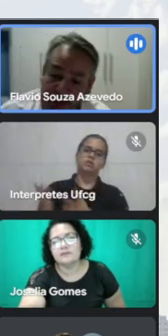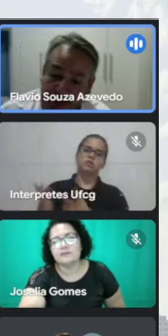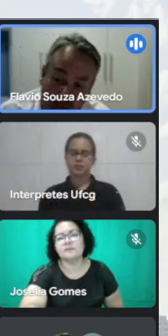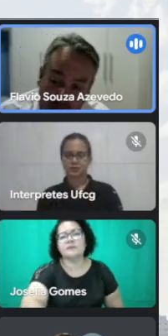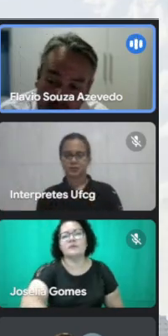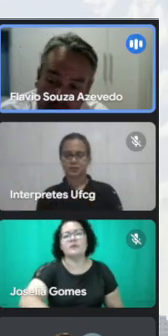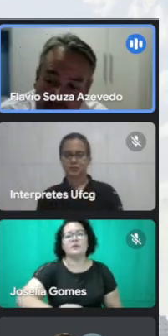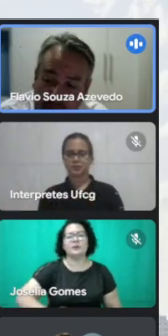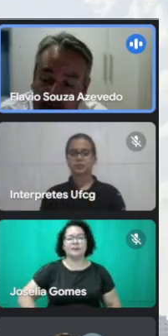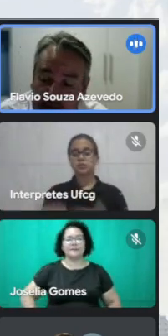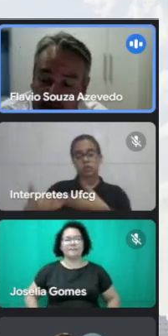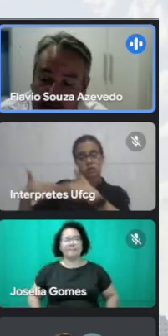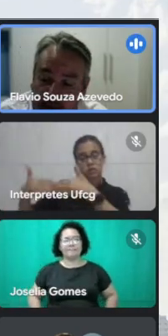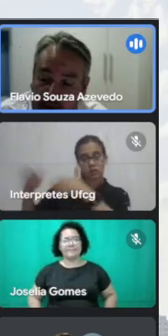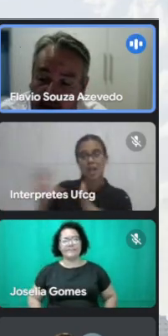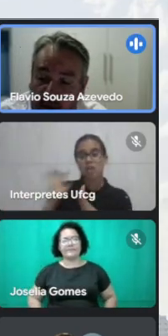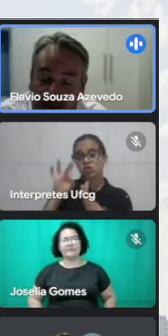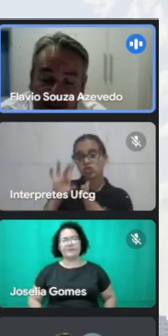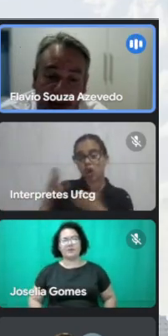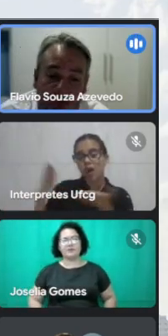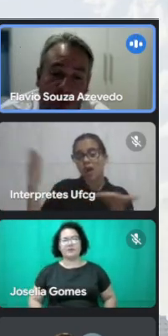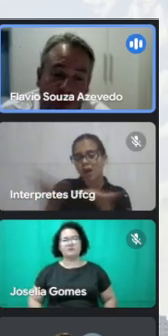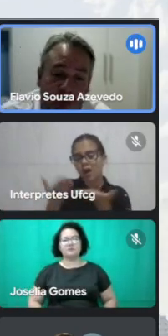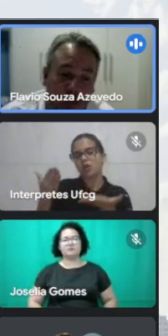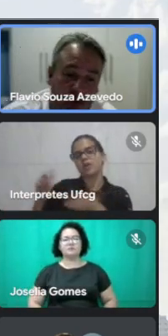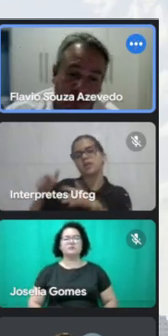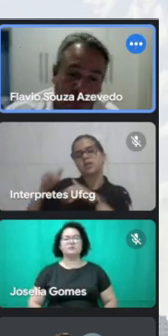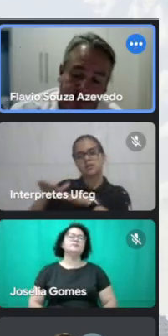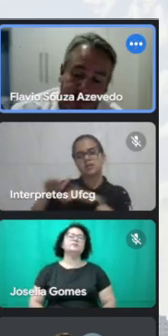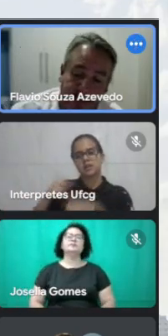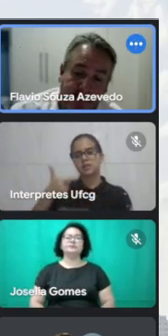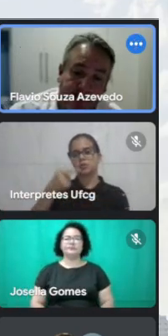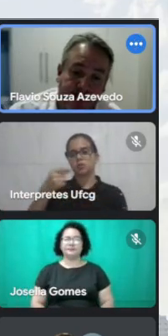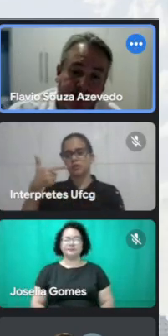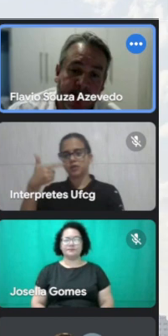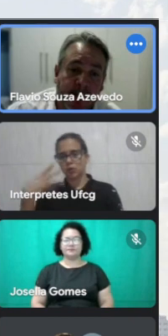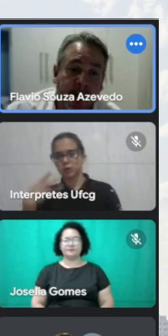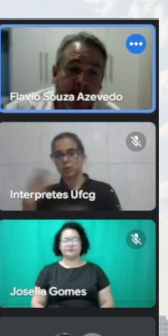E foi inaugurado, né, efetivamente agora em setembro de 2024.